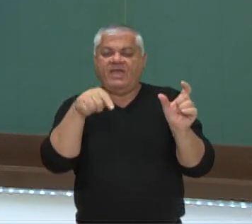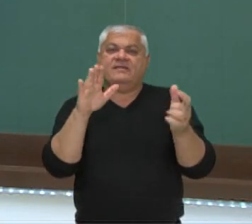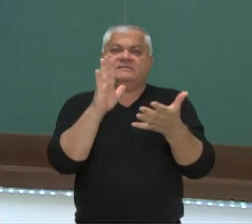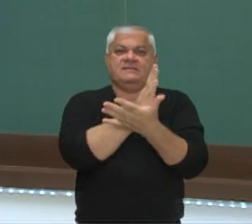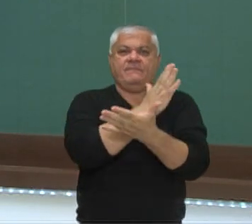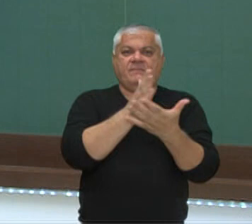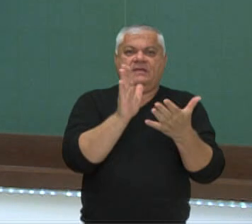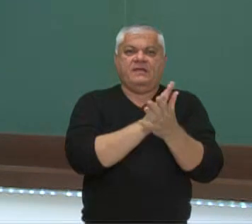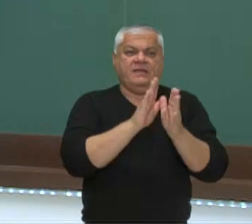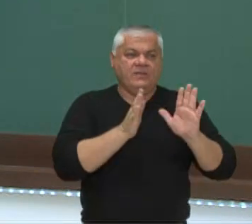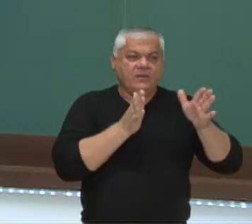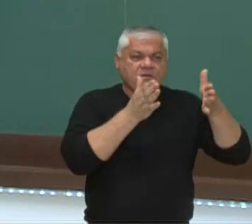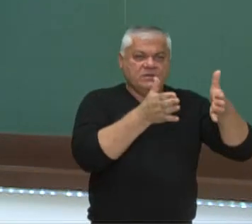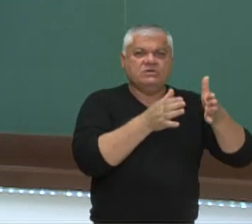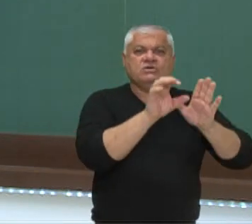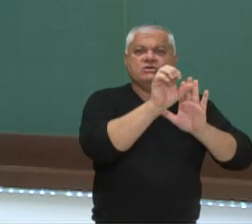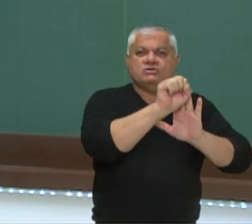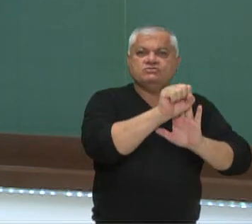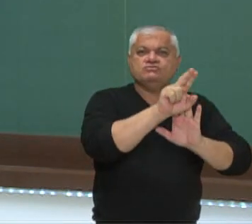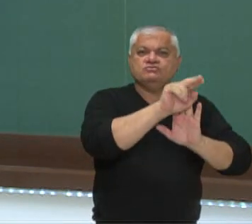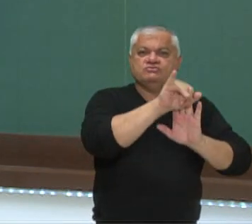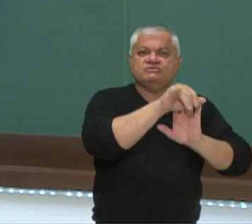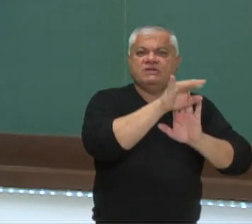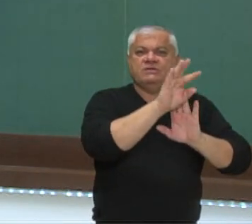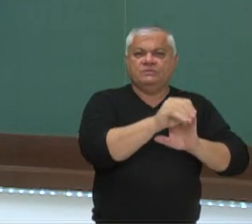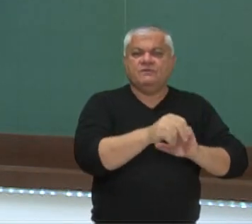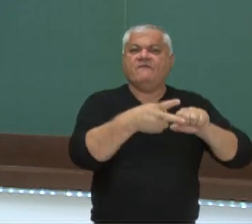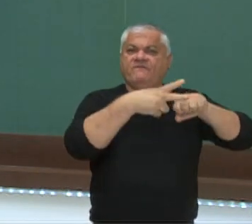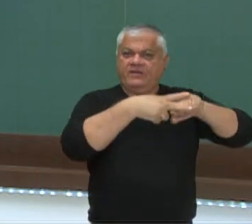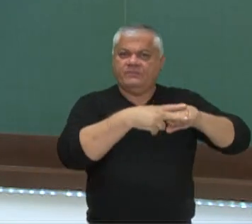uma tem o seu sujeito e os seus complementos.